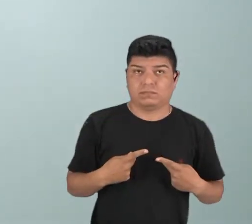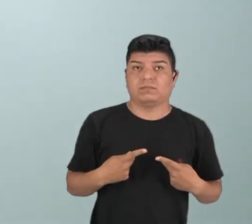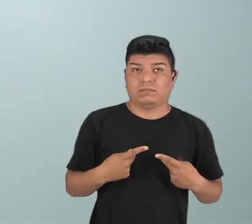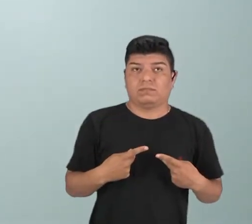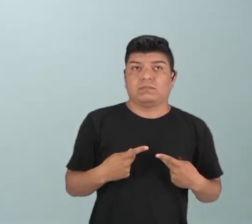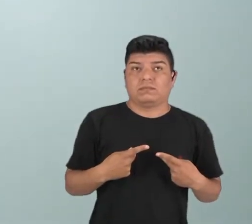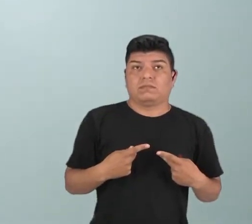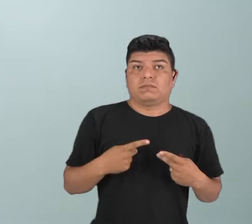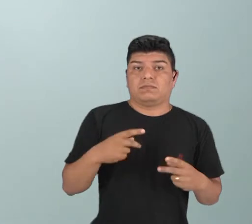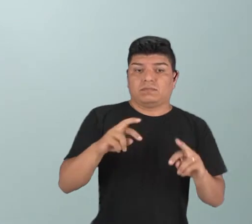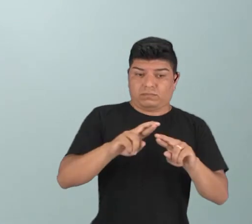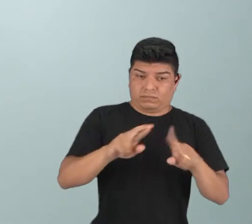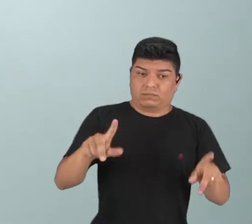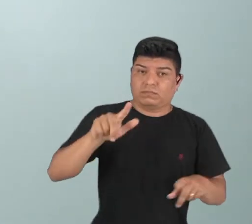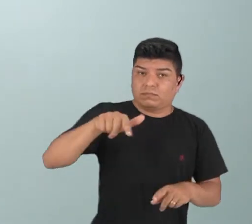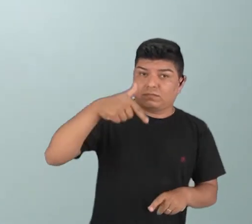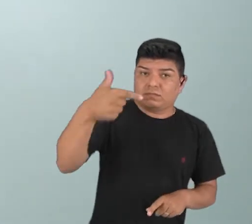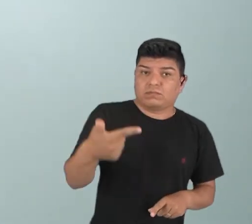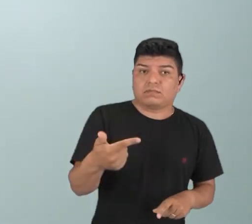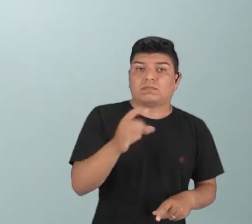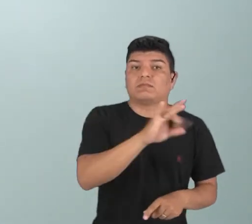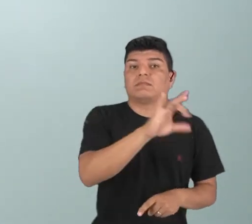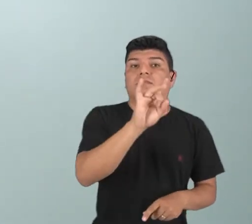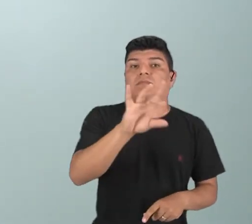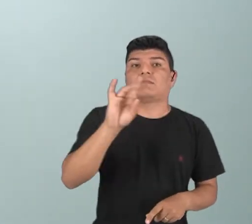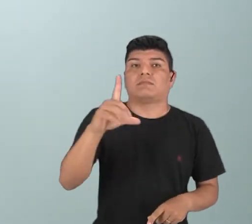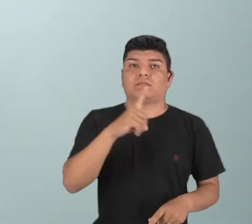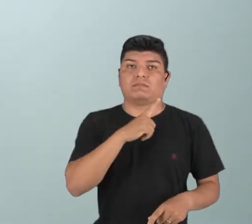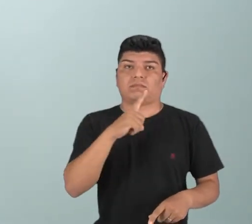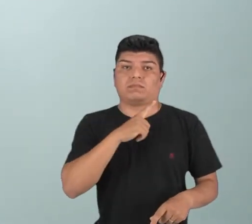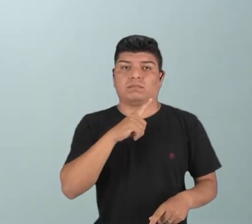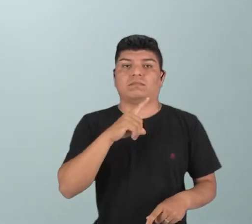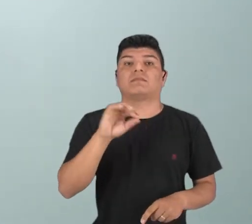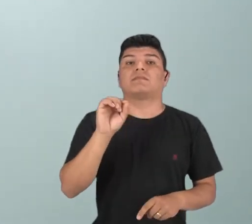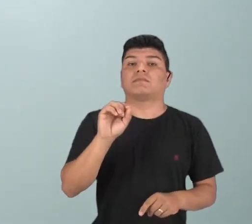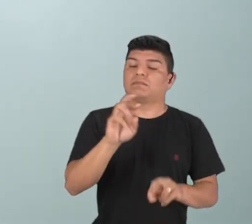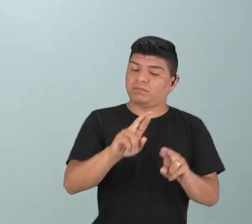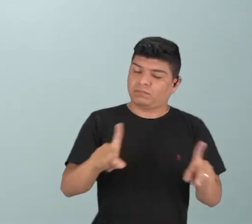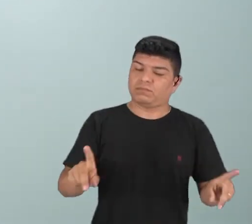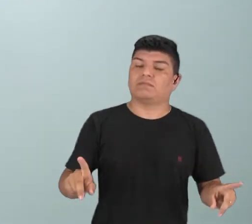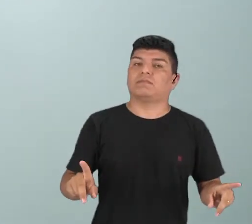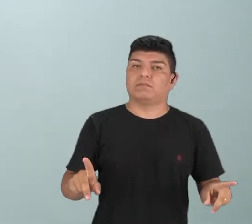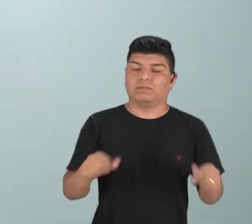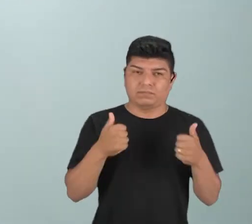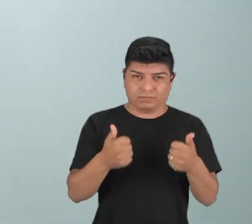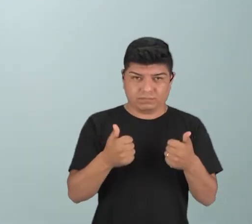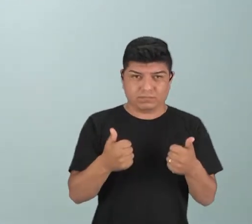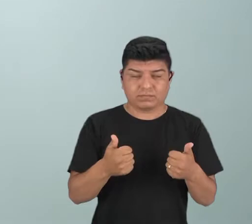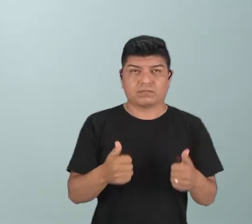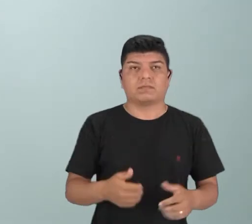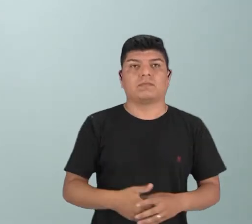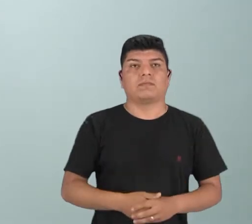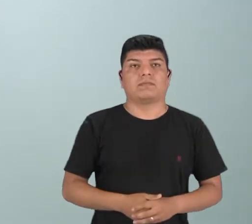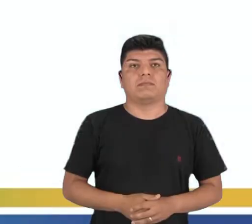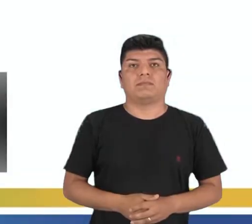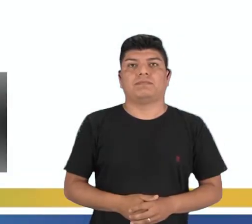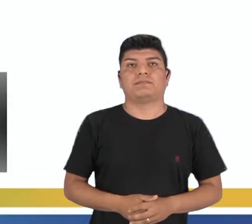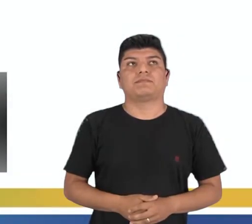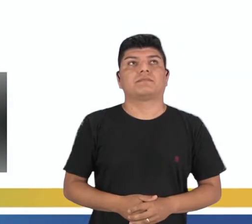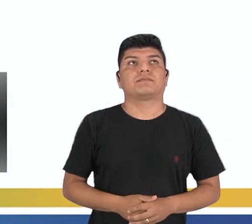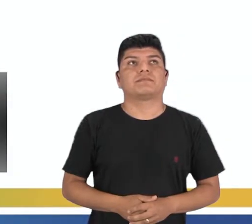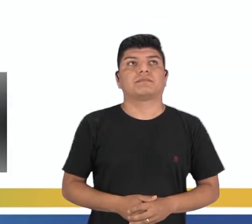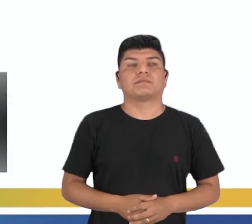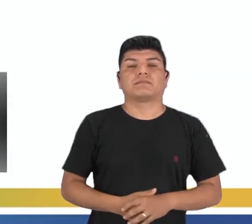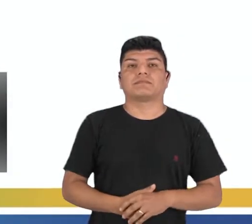é diferente da outra. Por quê? Porque cada uma tem um timbre diferente, certo? Vamos lá,